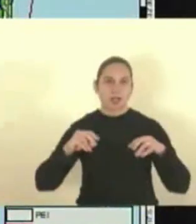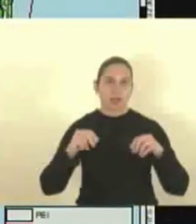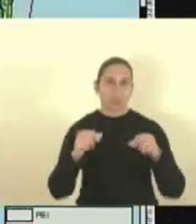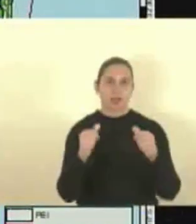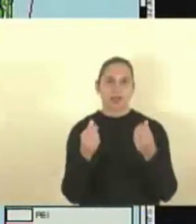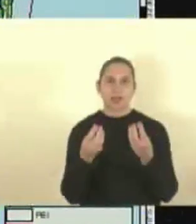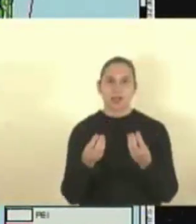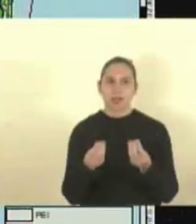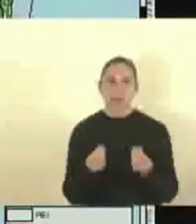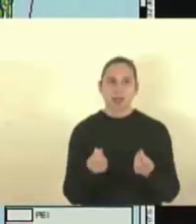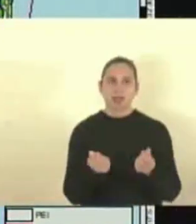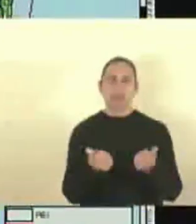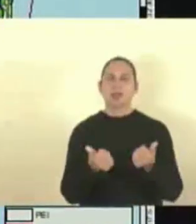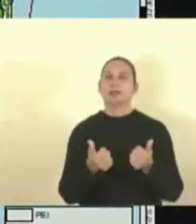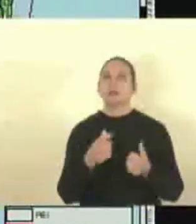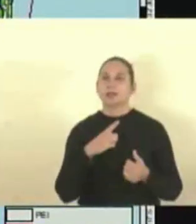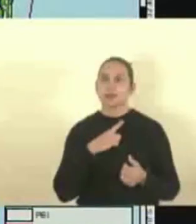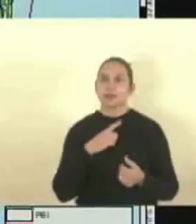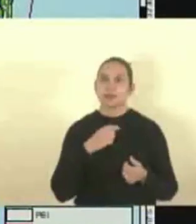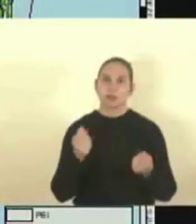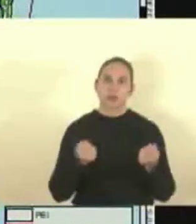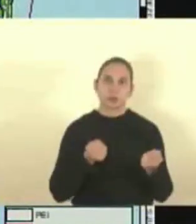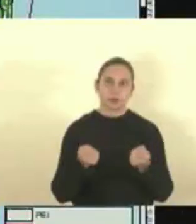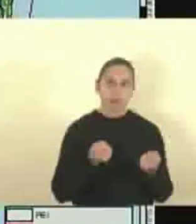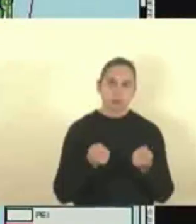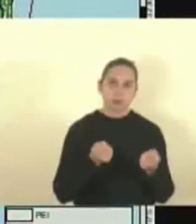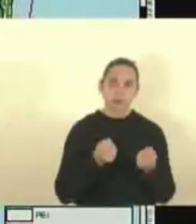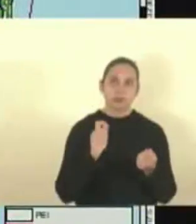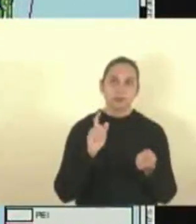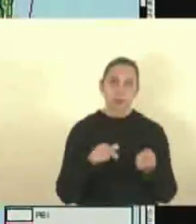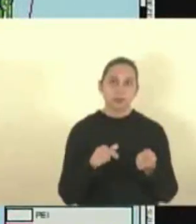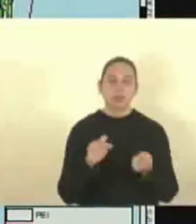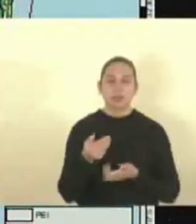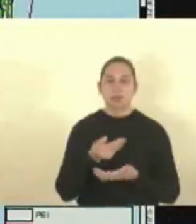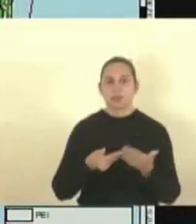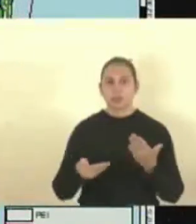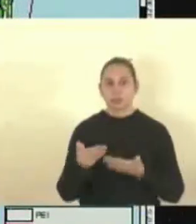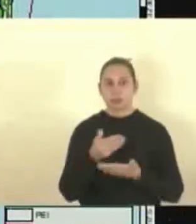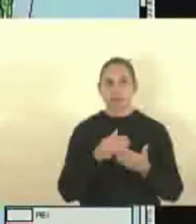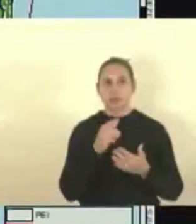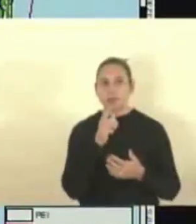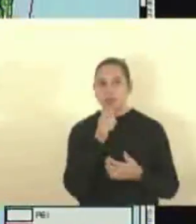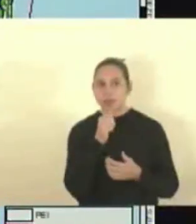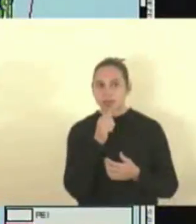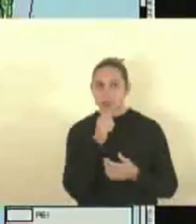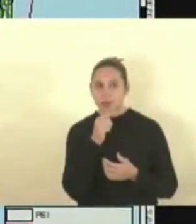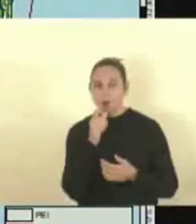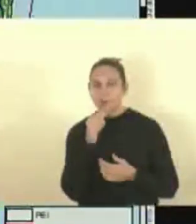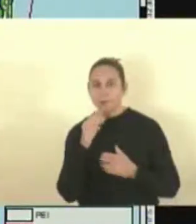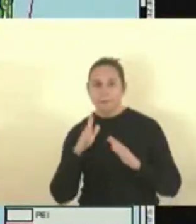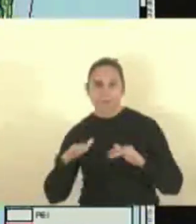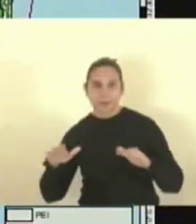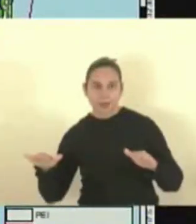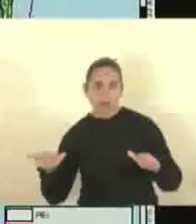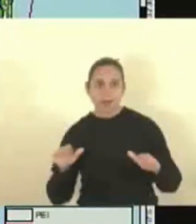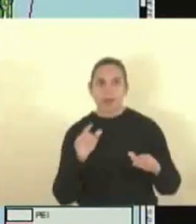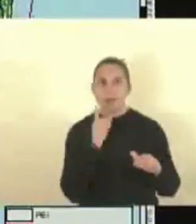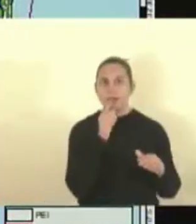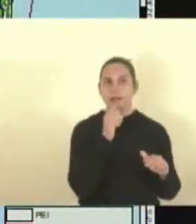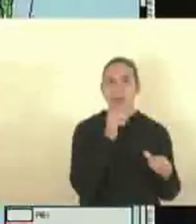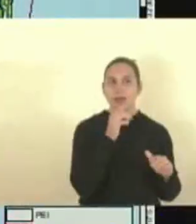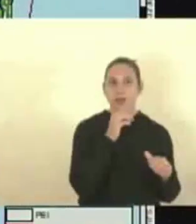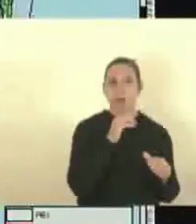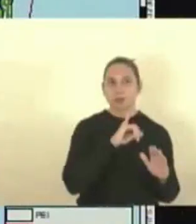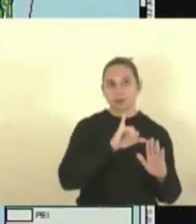infiltração, recarga do lençol freático e também uma troca de água submarina entre o mar e a água subterrânea